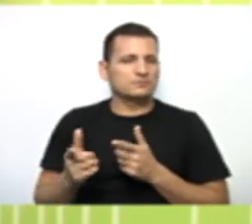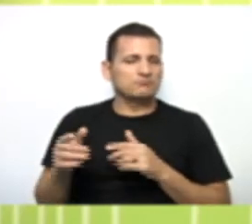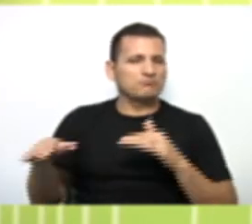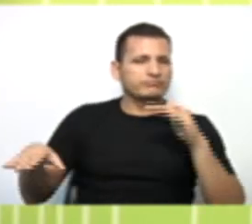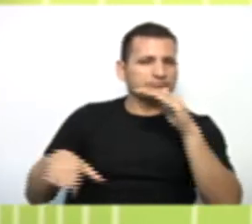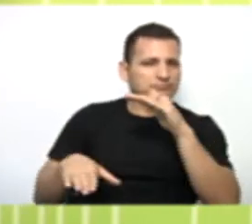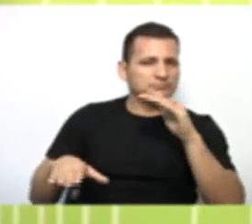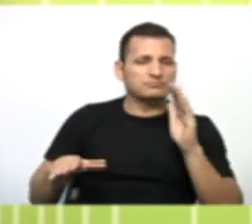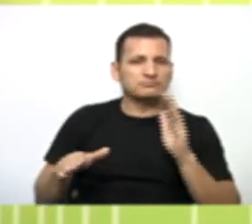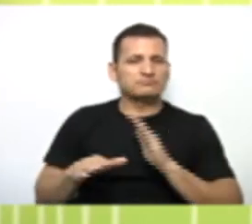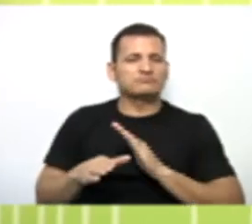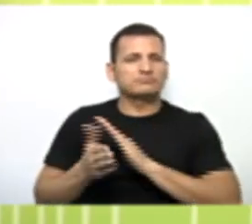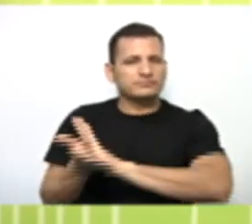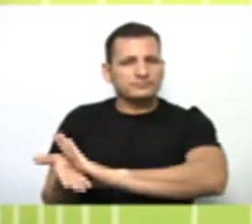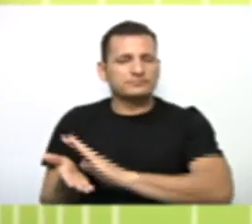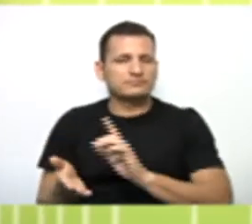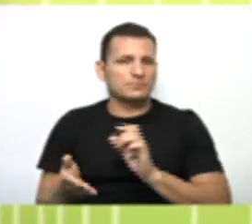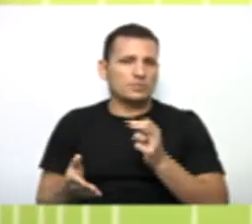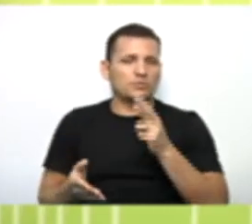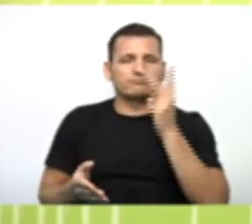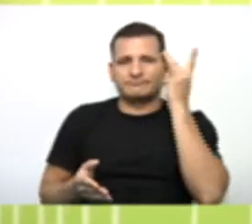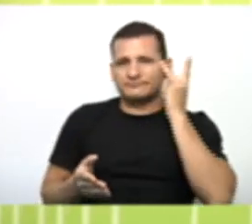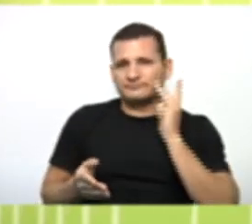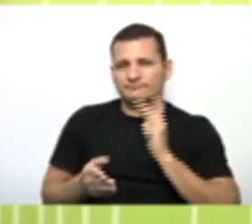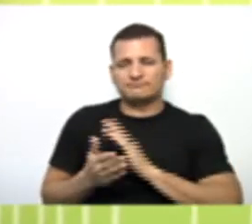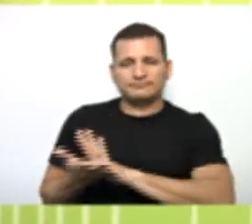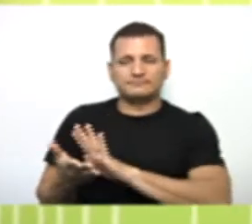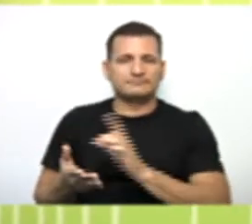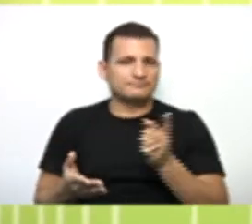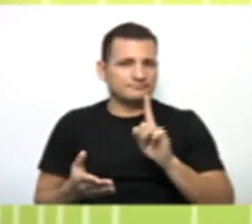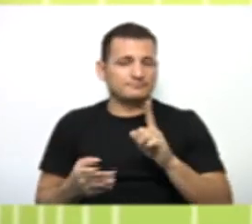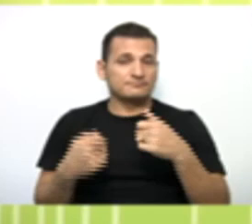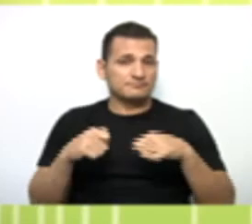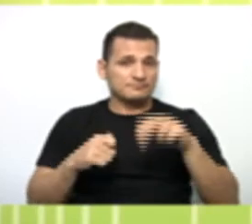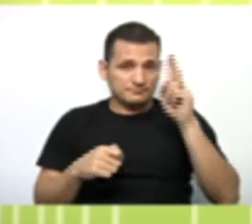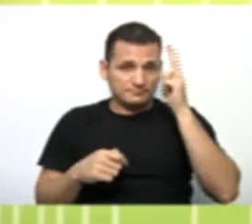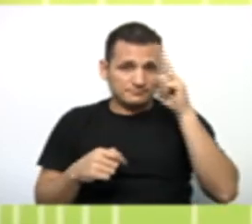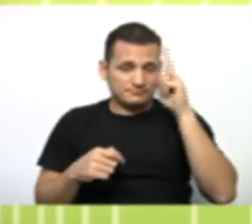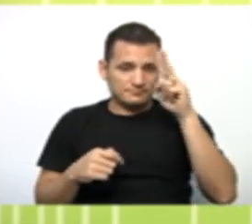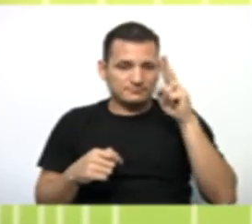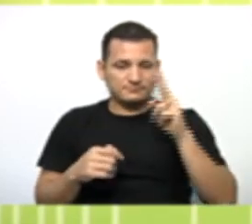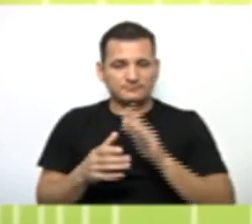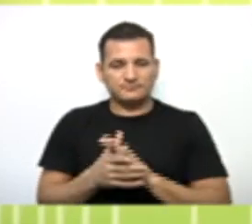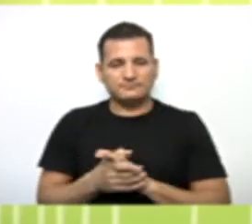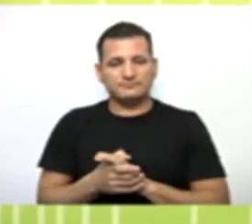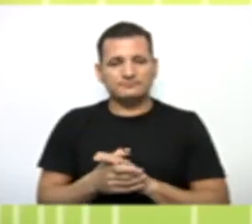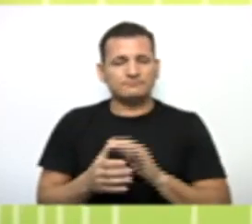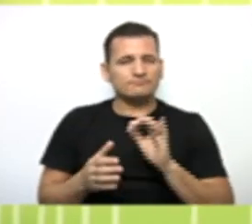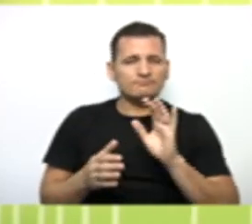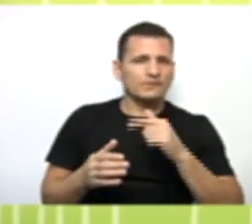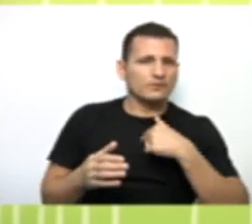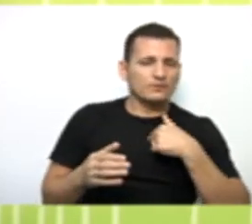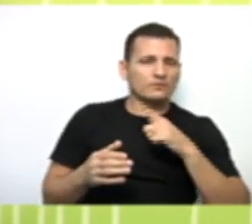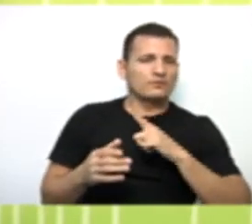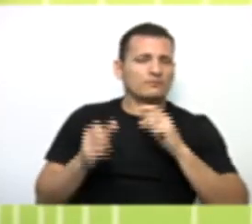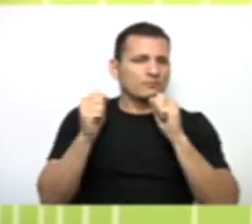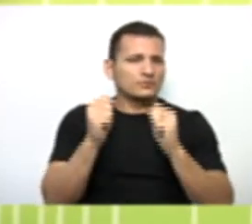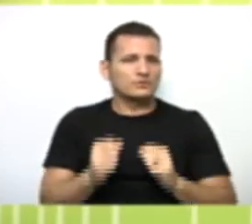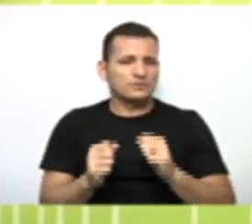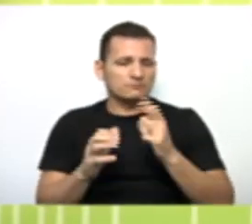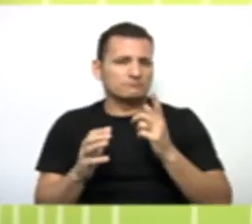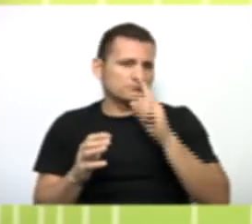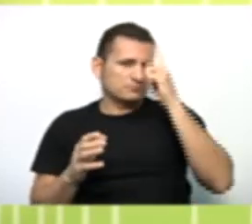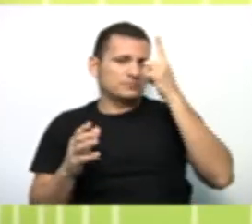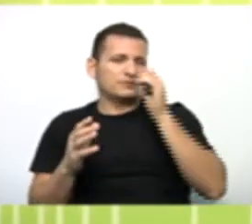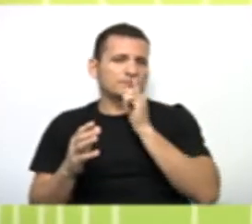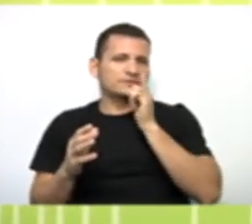ou constrangedora. Precisamos lembrar que o simples fato de eu ter um poder de criar,